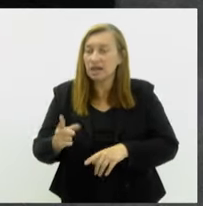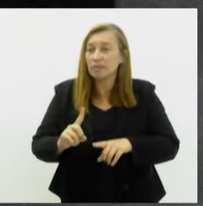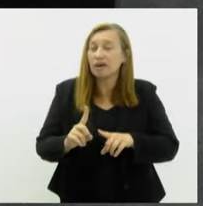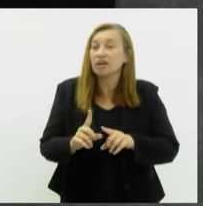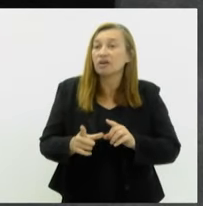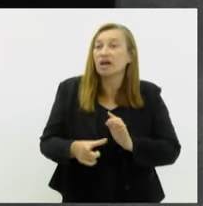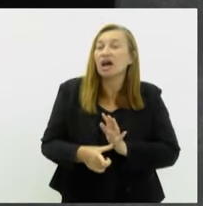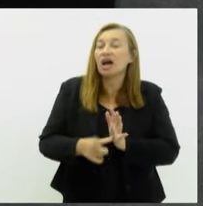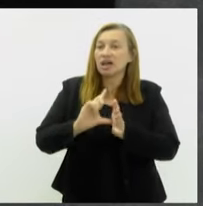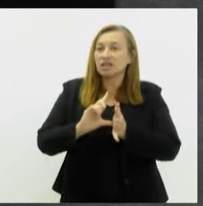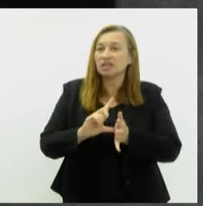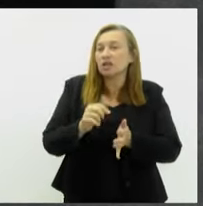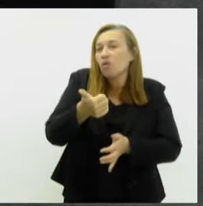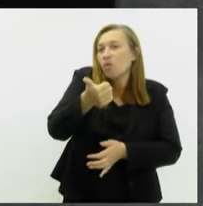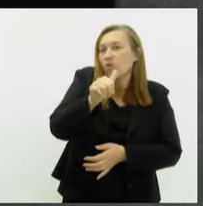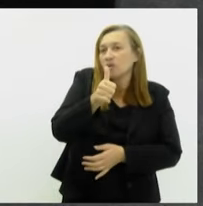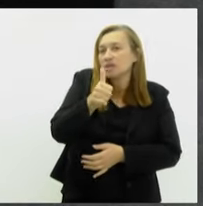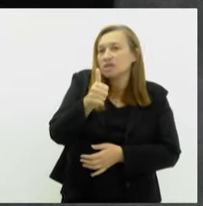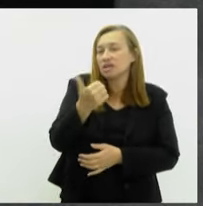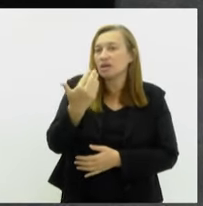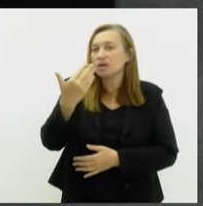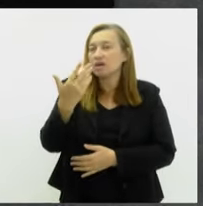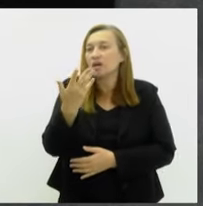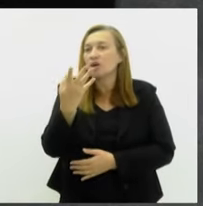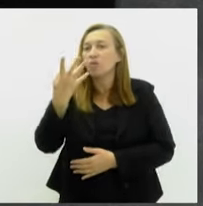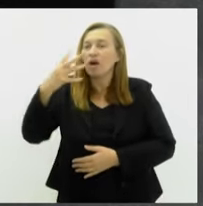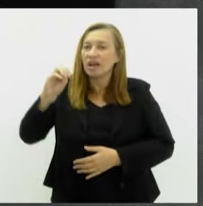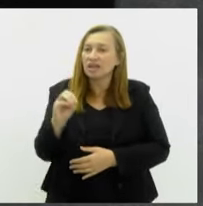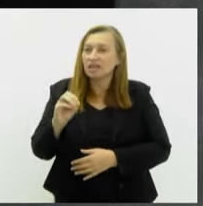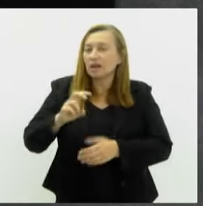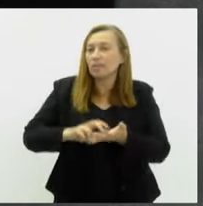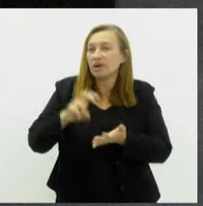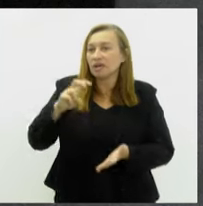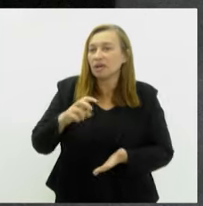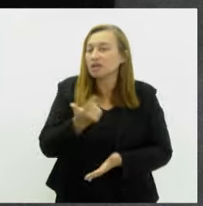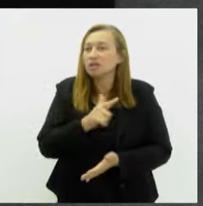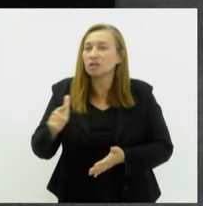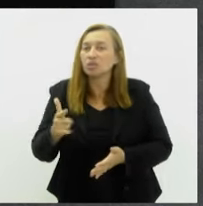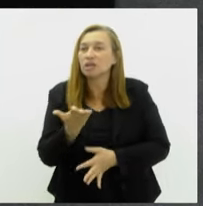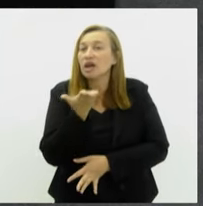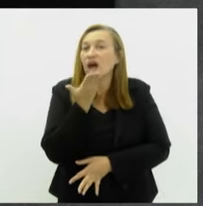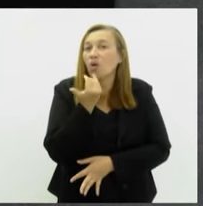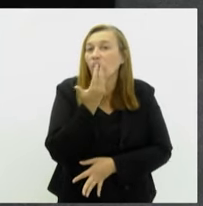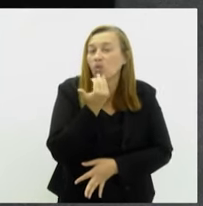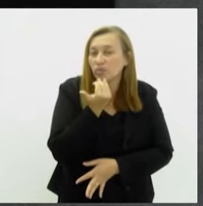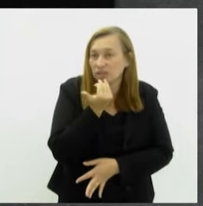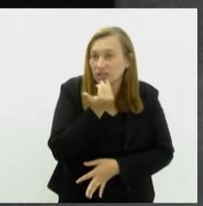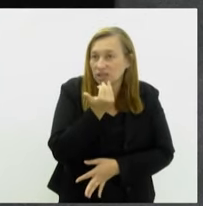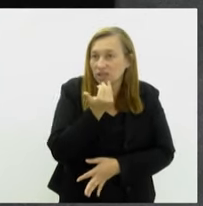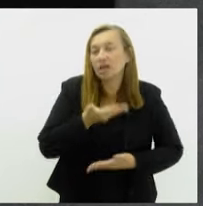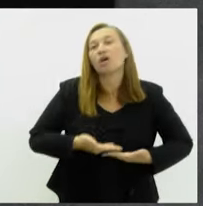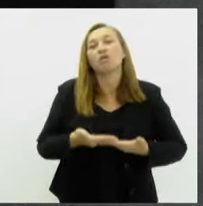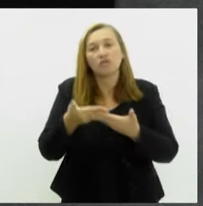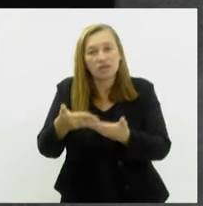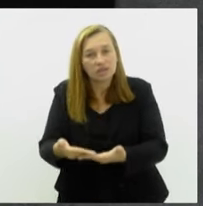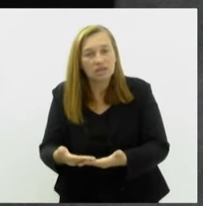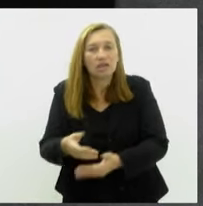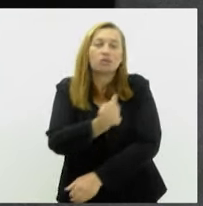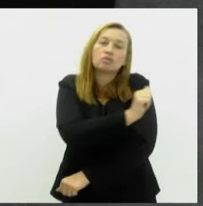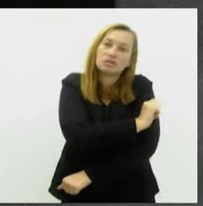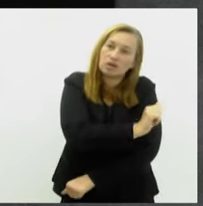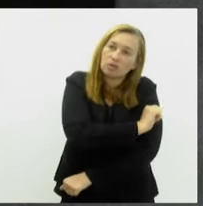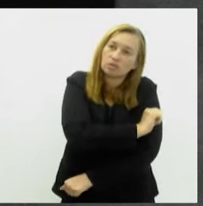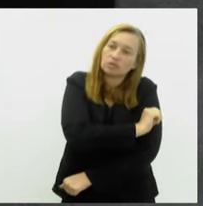por volta de 11h40 da manhã, justamente por não ter a refeição a oferecer os alunos